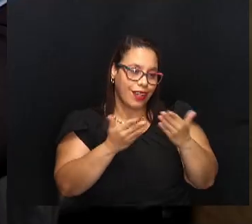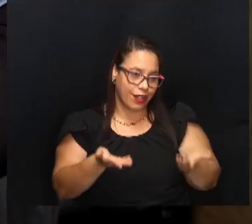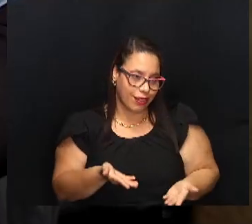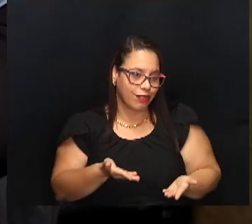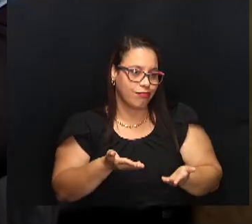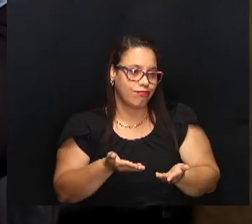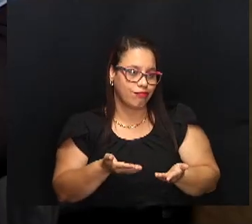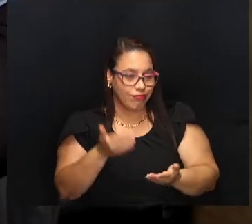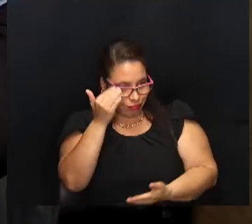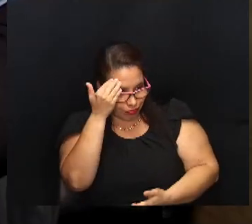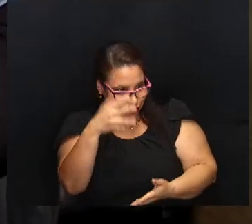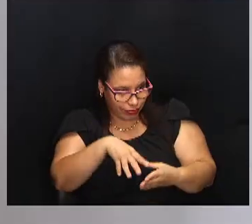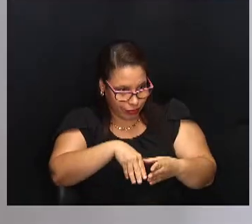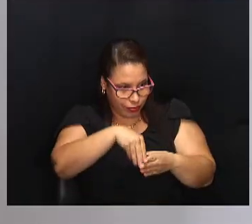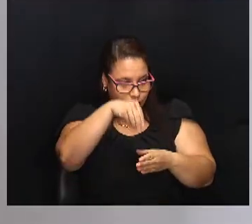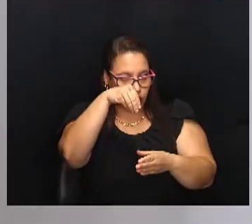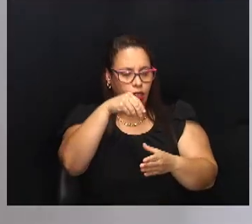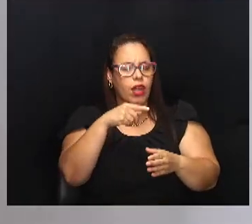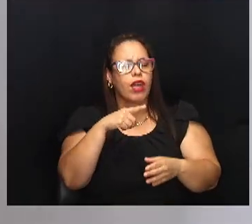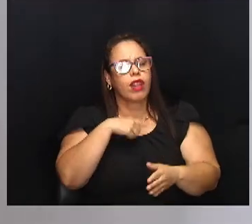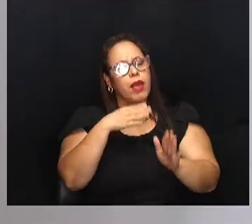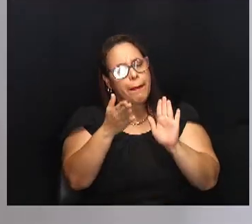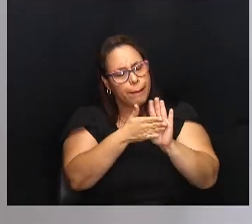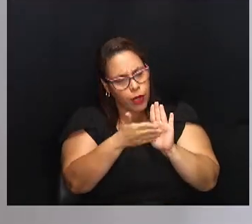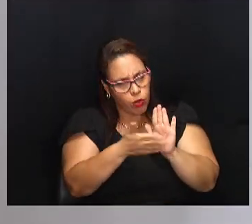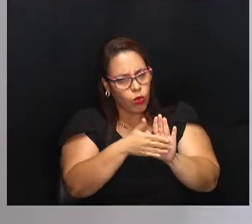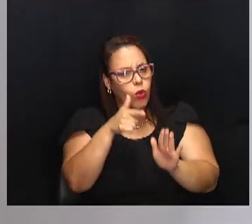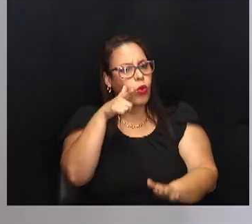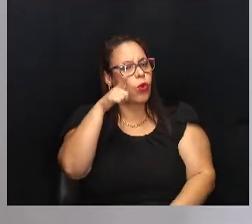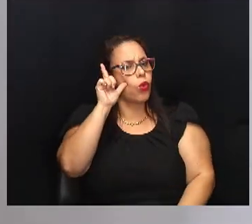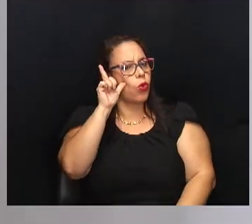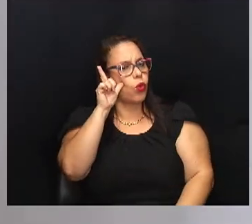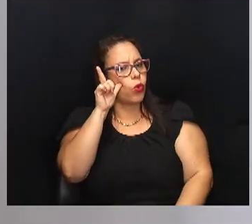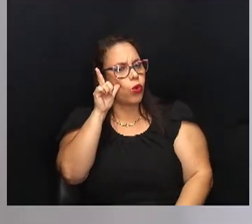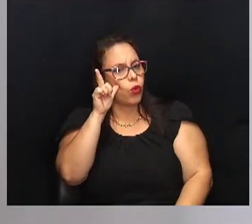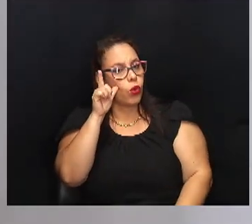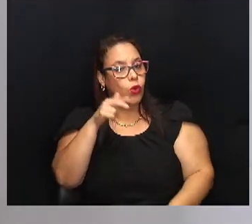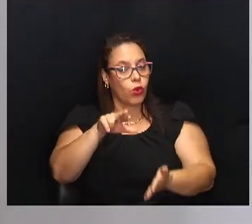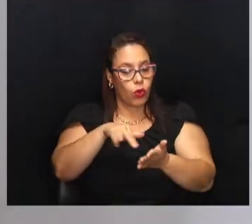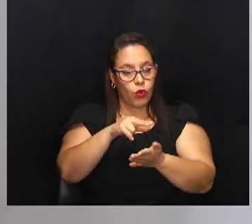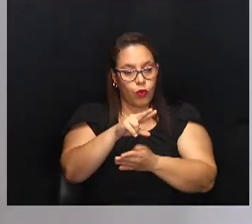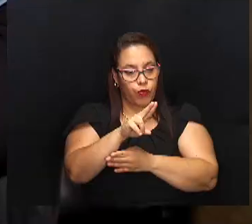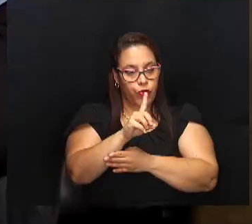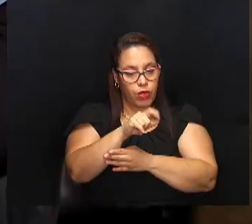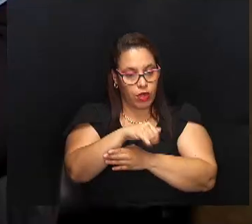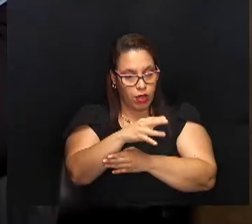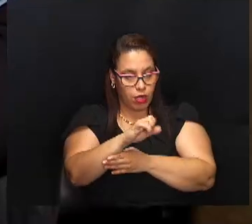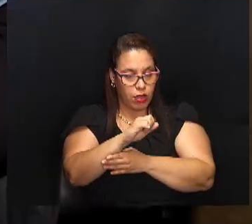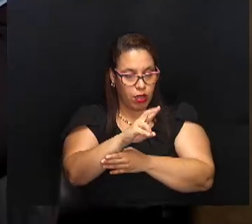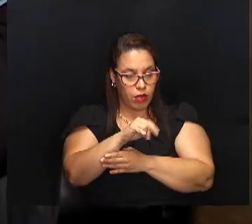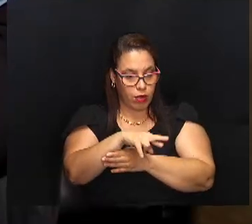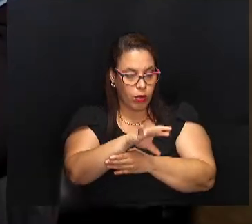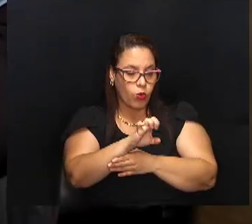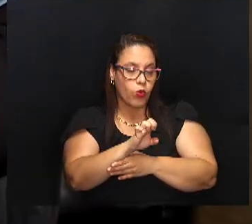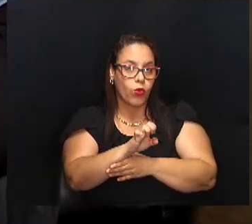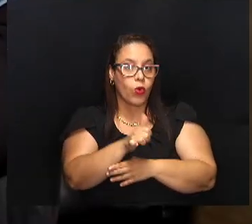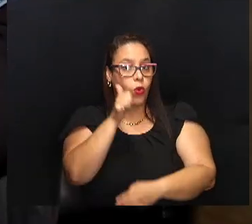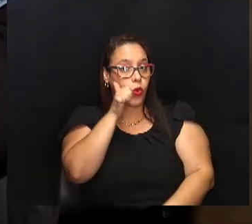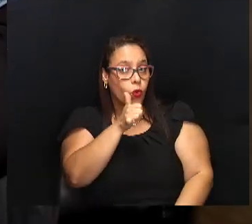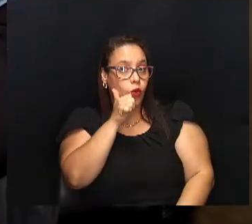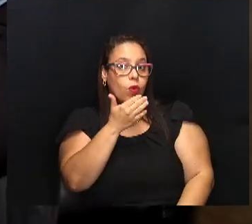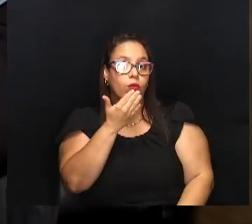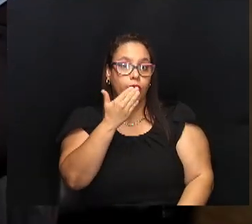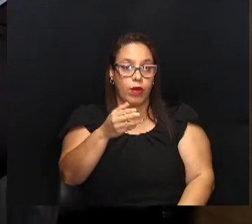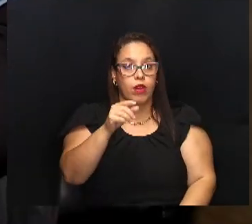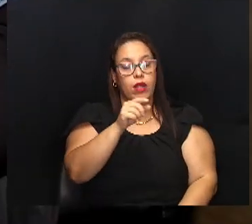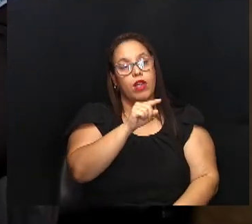Então, assim, e tem propostas, né? Ontem mesmo tivemos uma proposta da dança do ventre, elas querem colocar, as mulheres pedem para ter